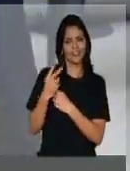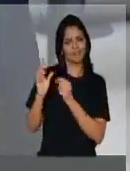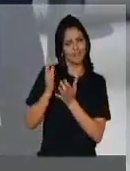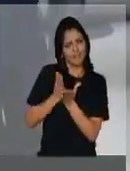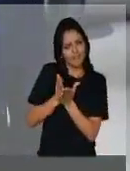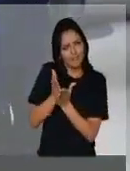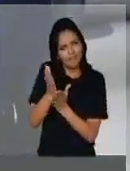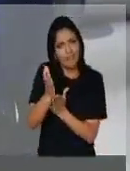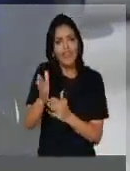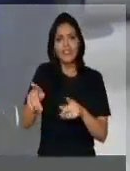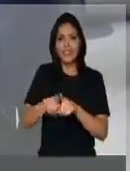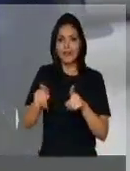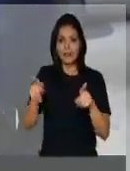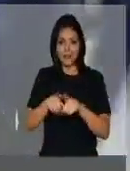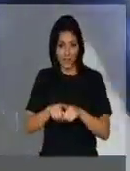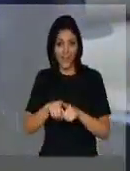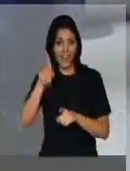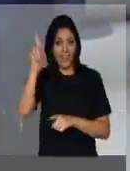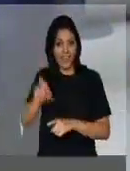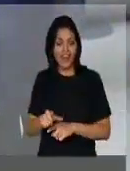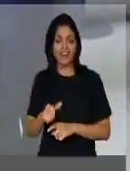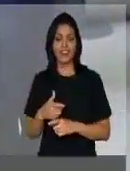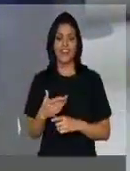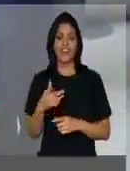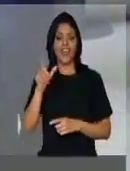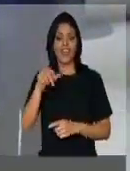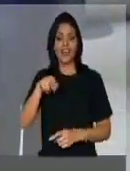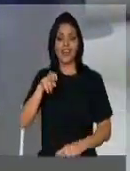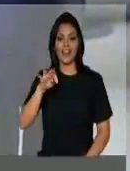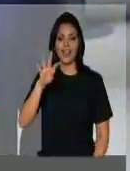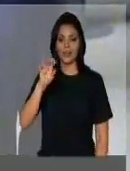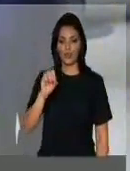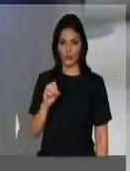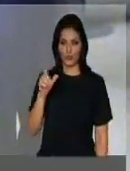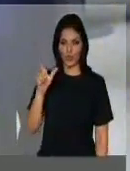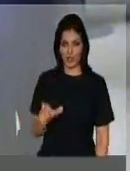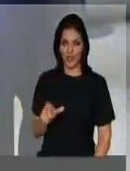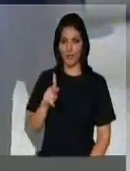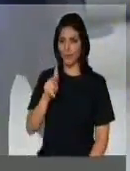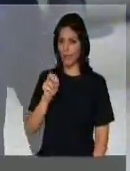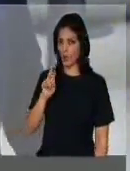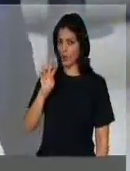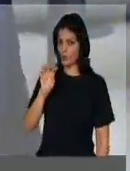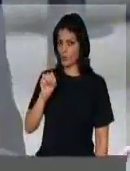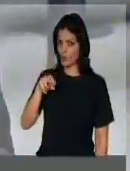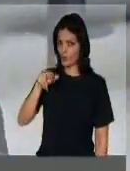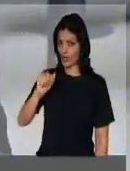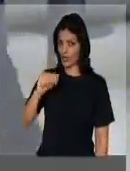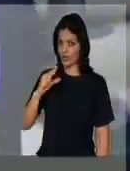é o amigo e irmão, meu querido Neto Aires, aqui de Porto Nacional, que